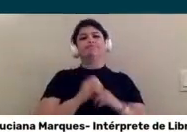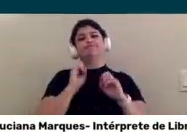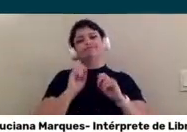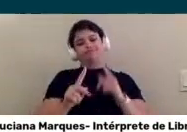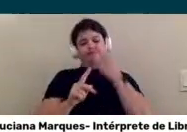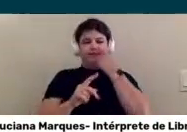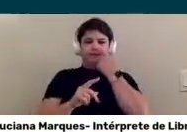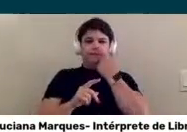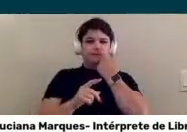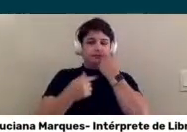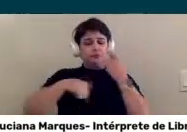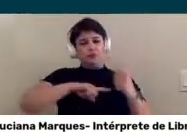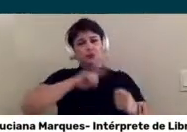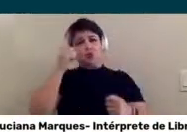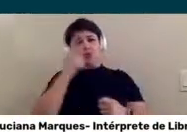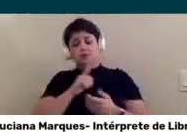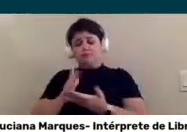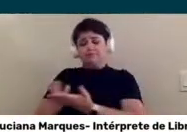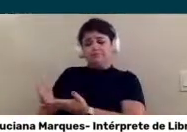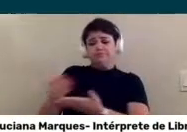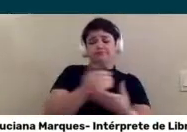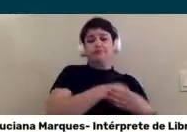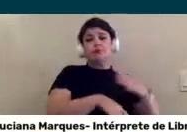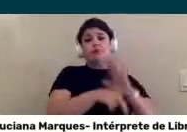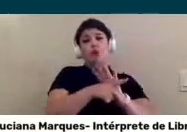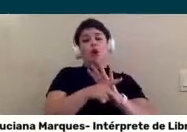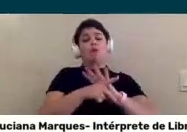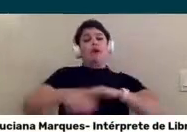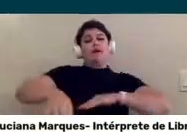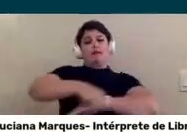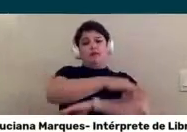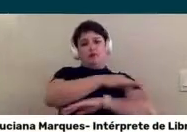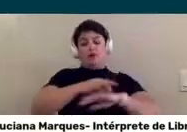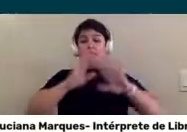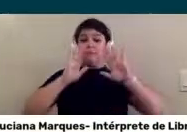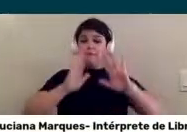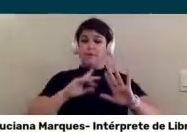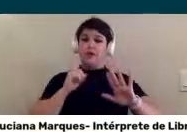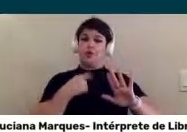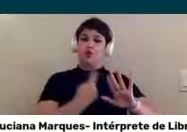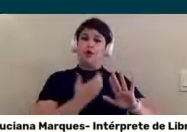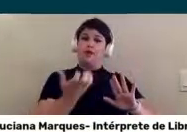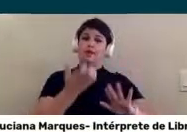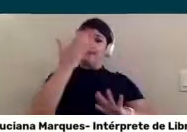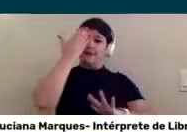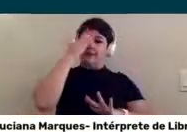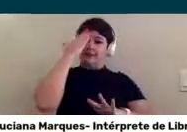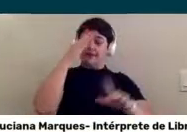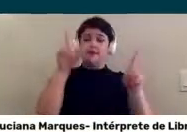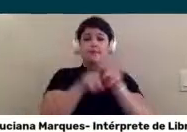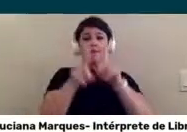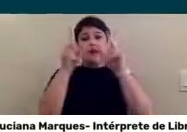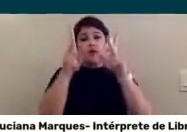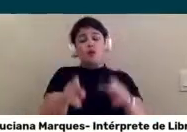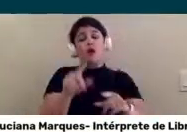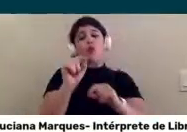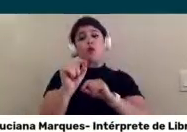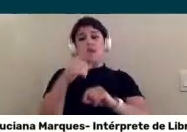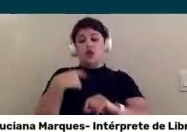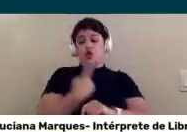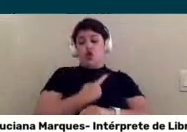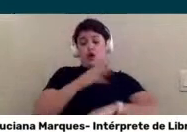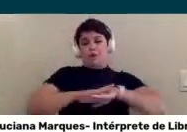gente coletou do ponto de vista da arquitetura. Mas a gente queria também entender o ponto de vista das nossas usuárias,